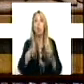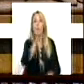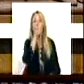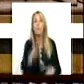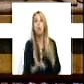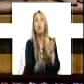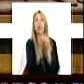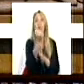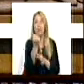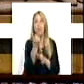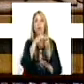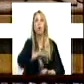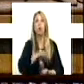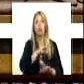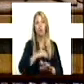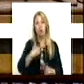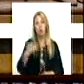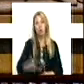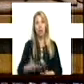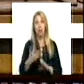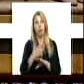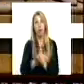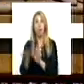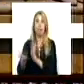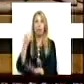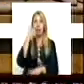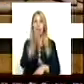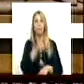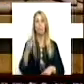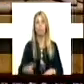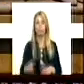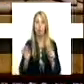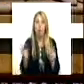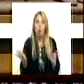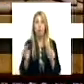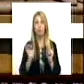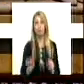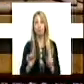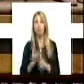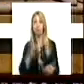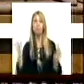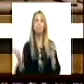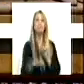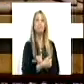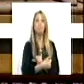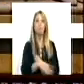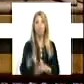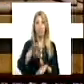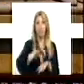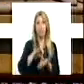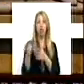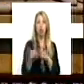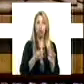de recuperação dos rendimentos e dos direitos retirados às pessoas. Ora, esta viragem do centro da